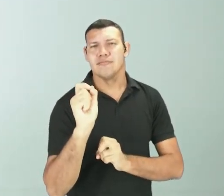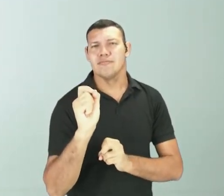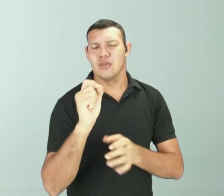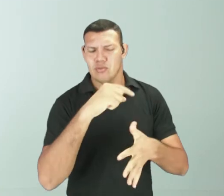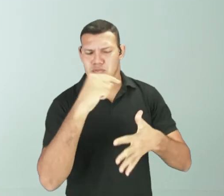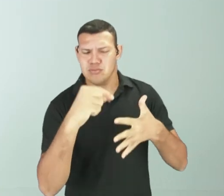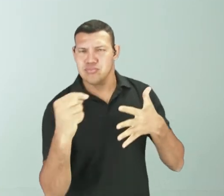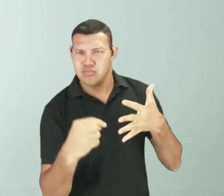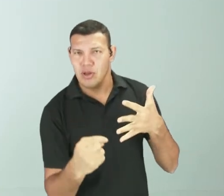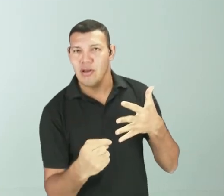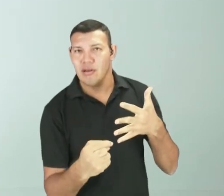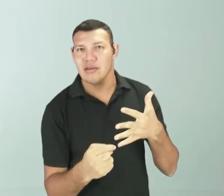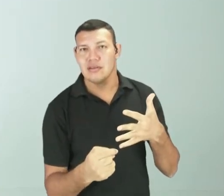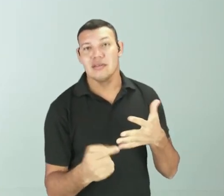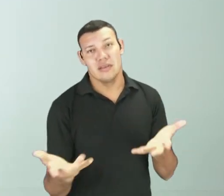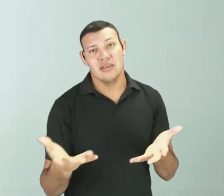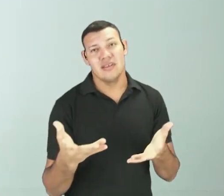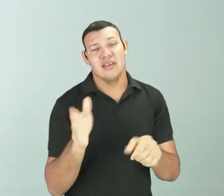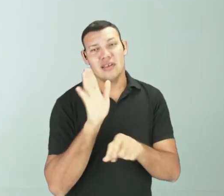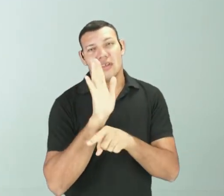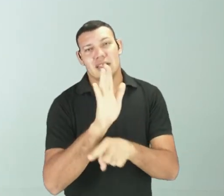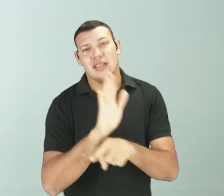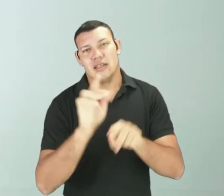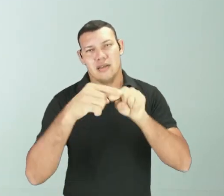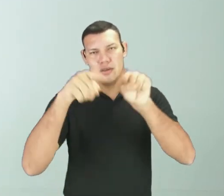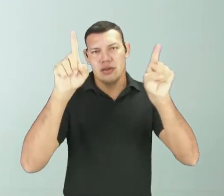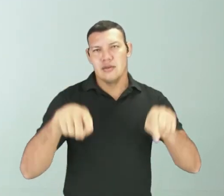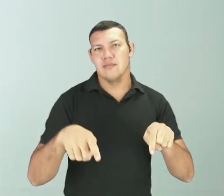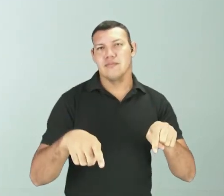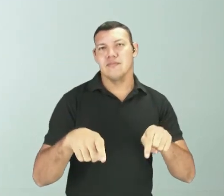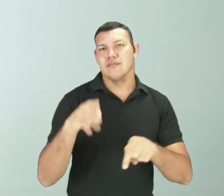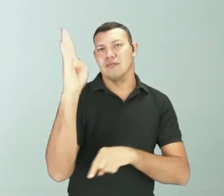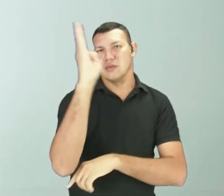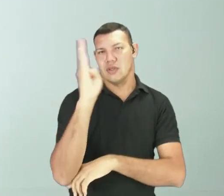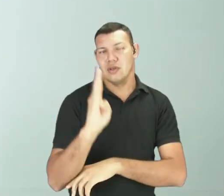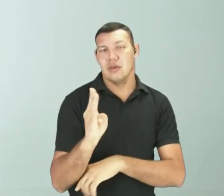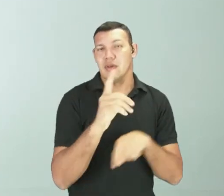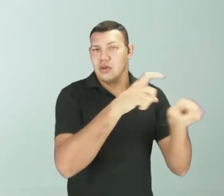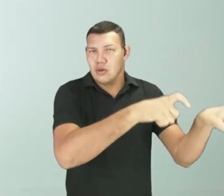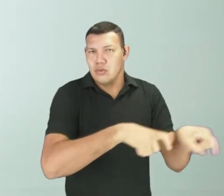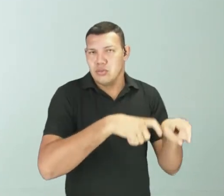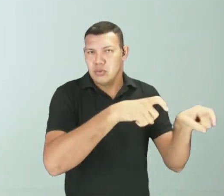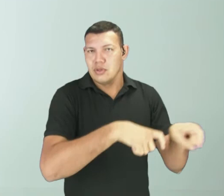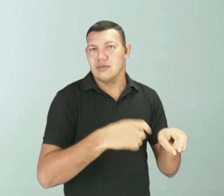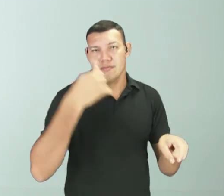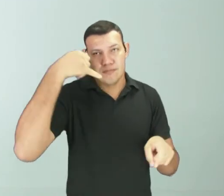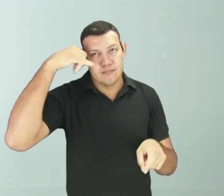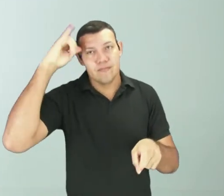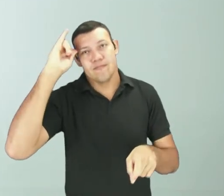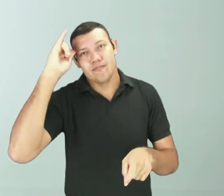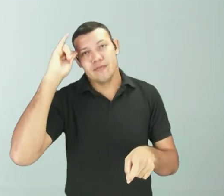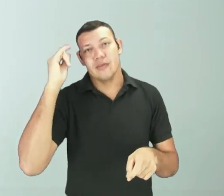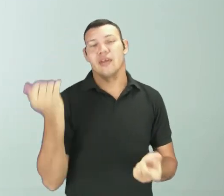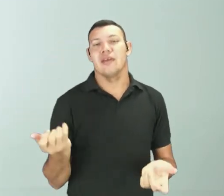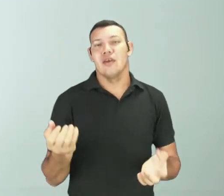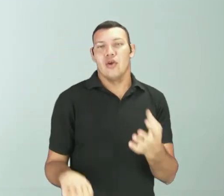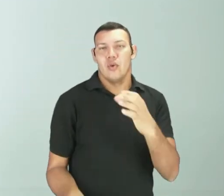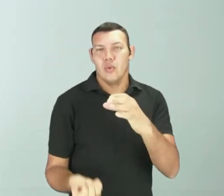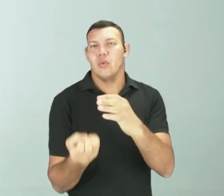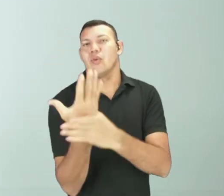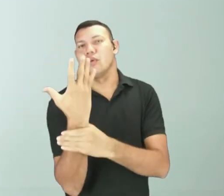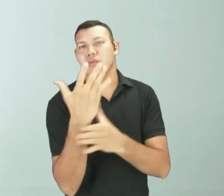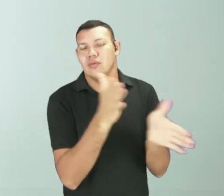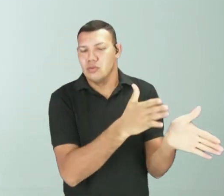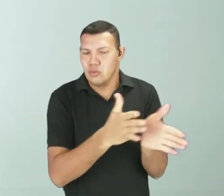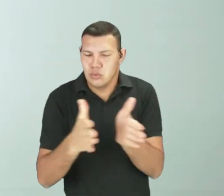nessa classe operária no Brasil, tá bom? Nessa classe trabalhadora urbana que vem para o Brasil, que constitui esse processo e